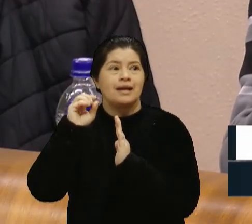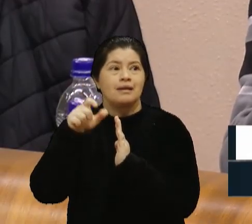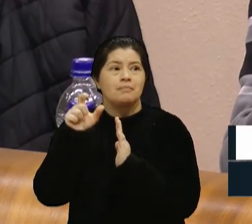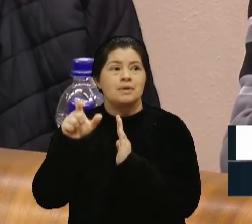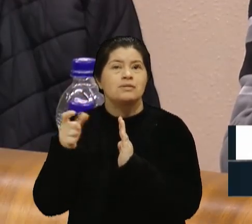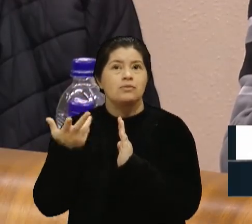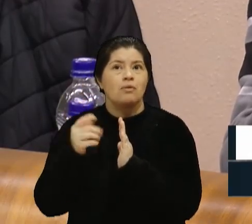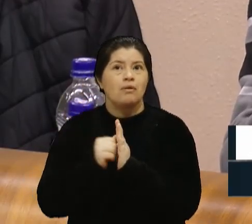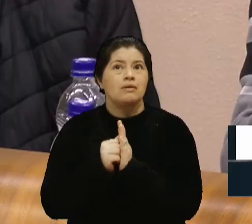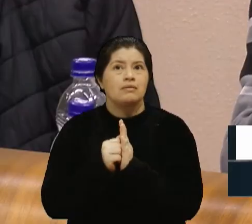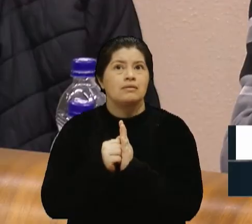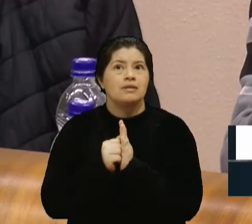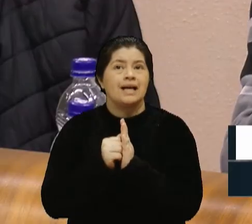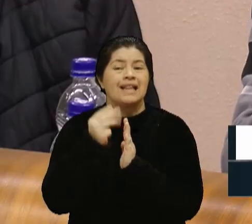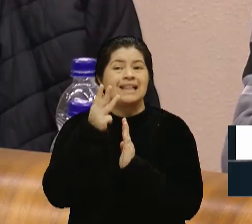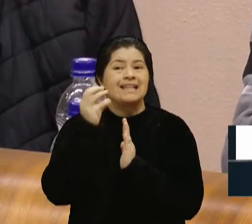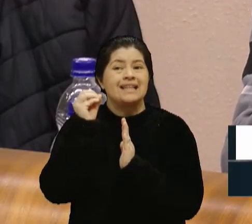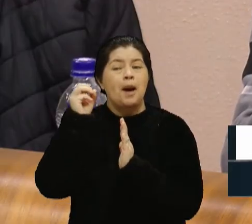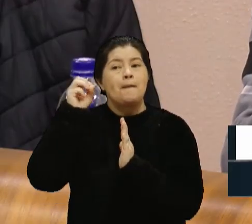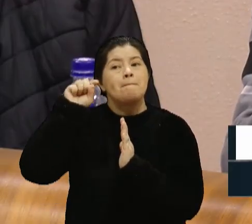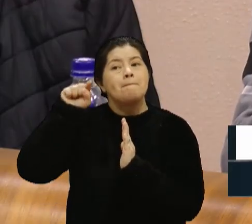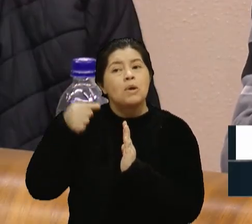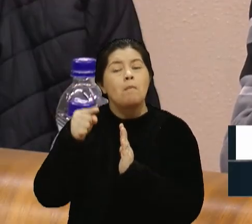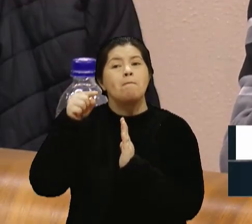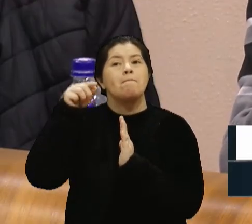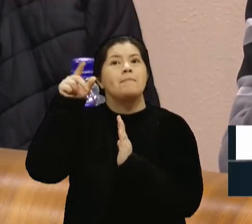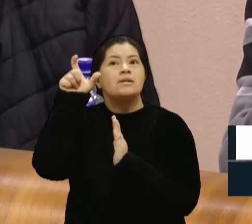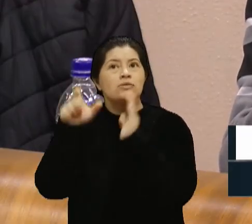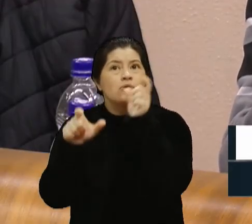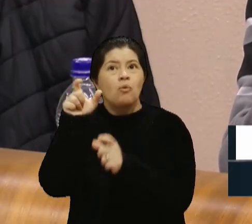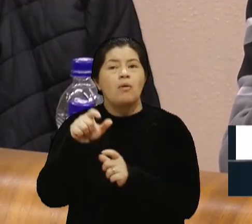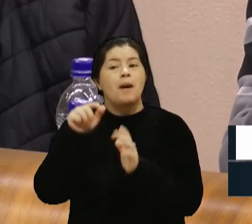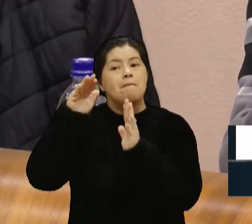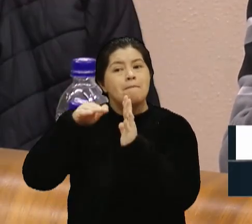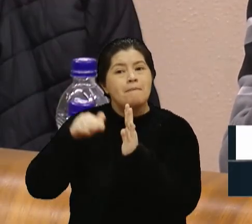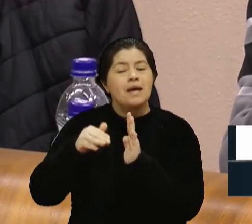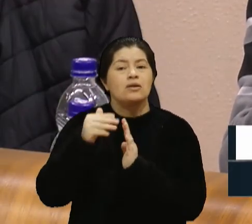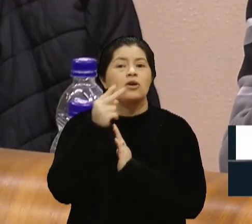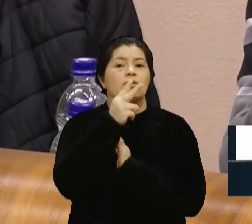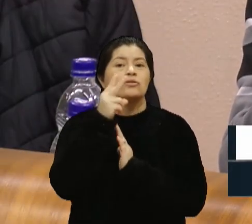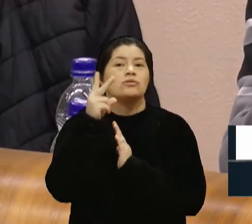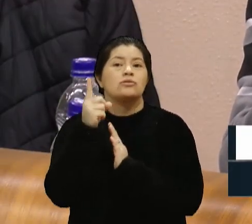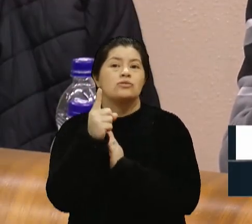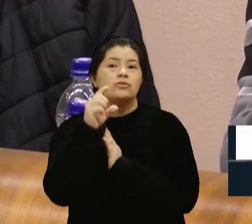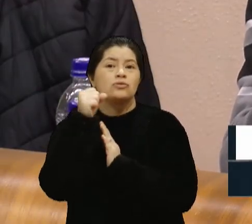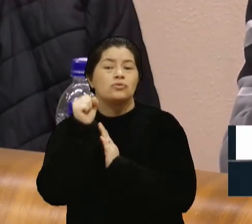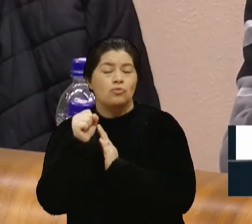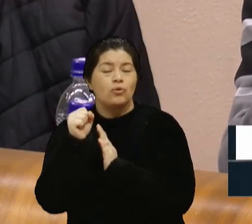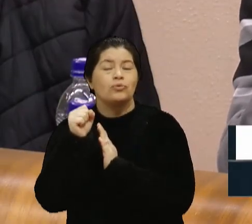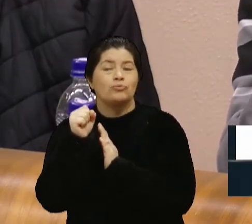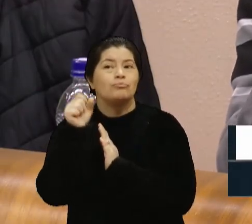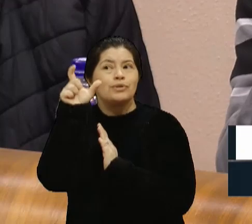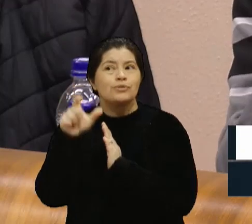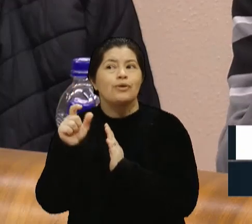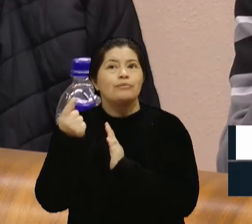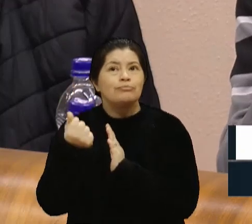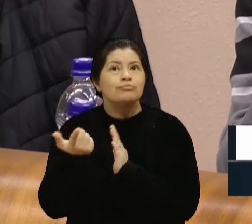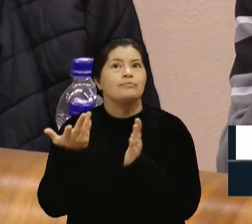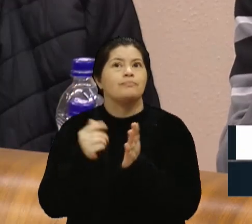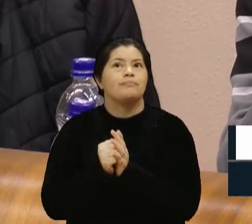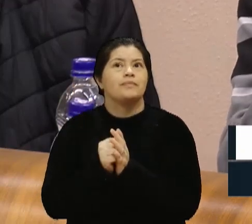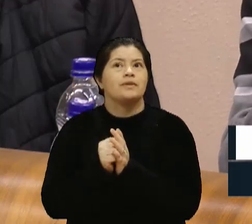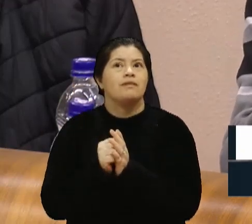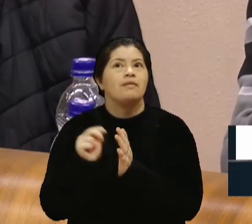quase 30 mil pessoas em Caxias do Sul que ganham menos de R$218 per capita. Isso